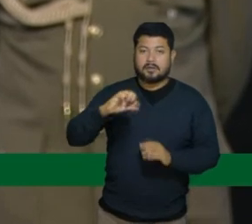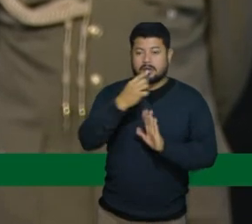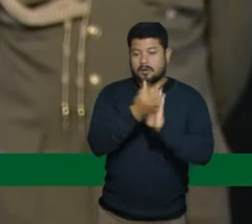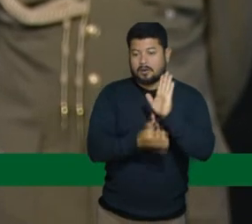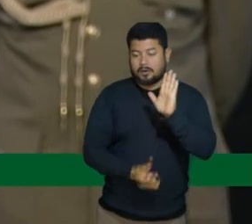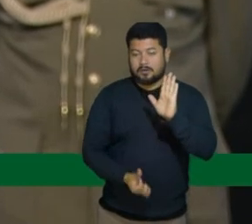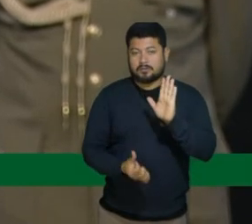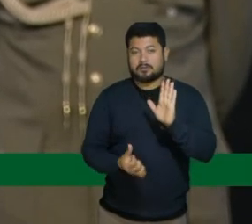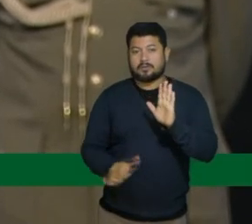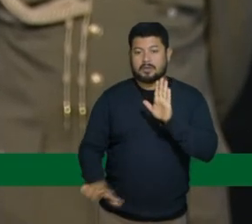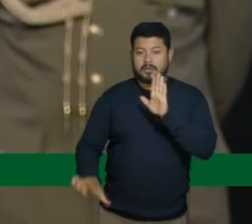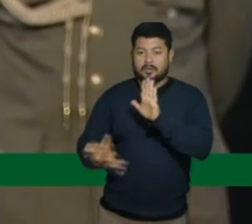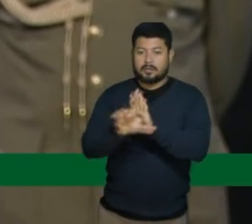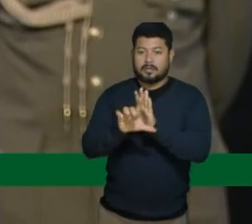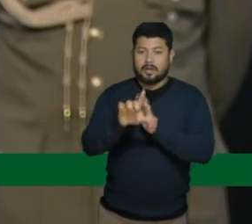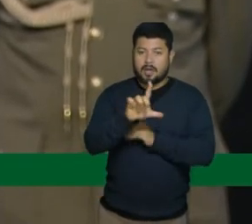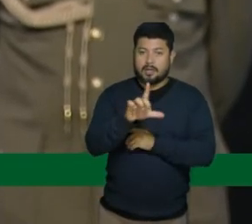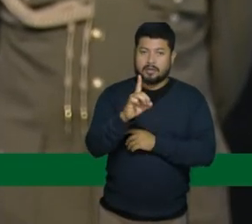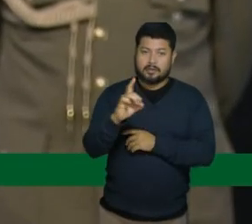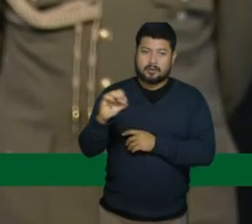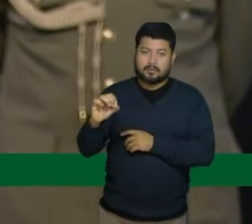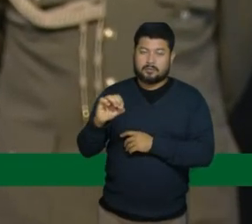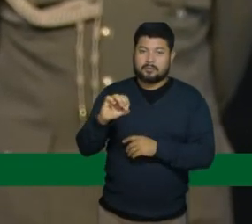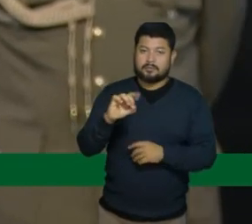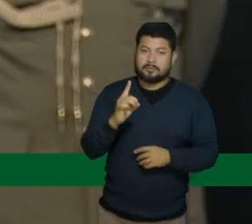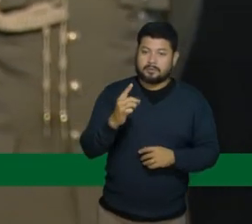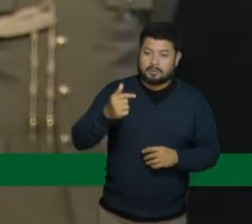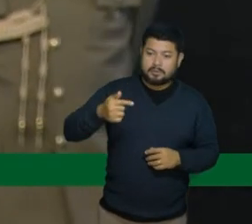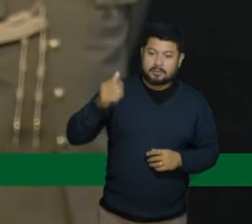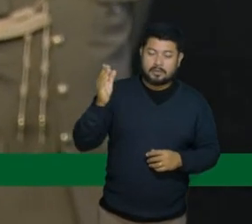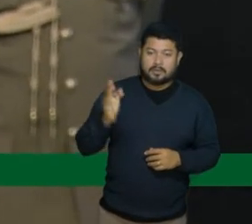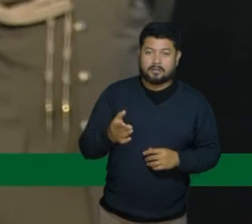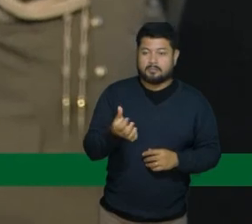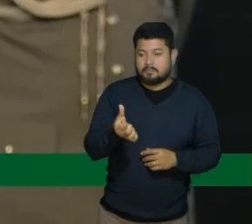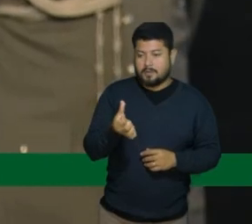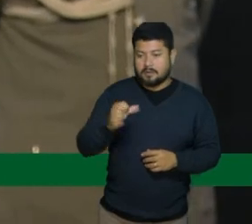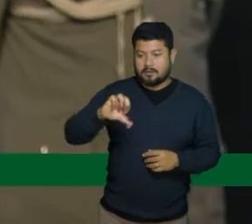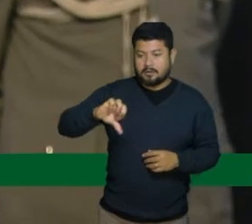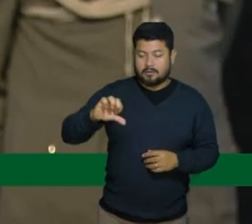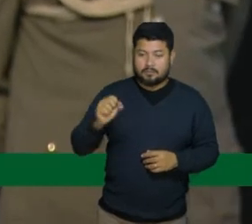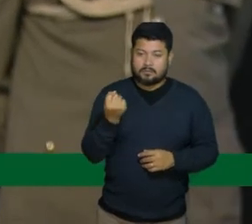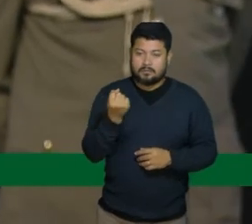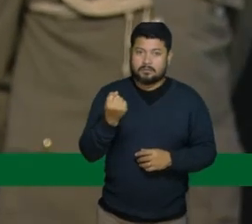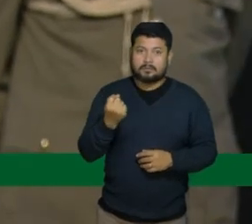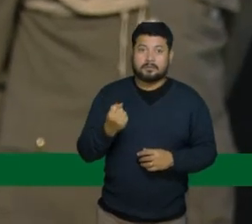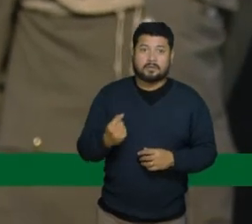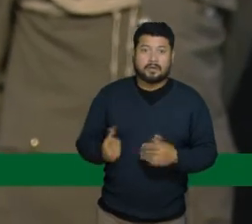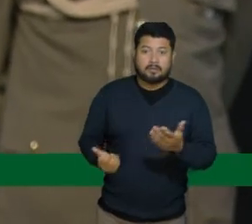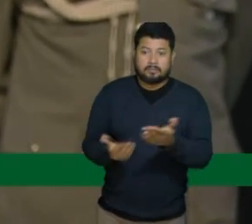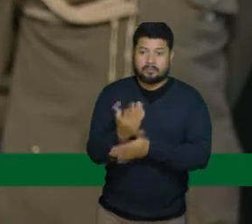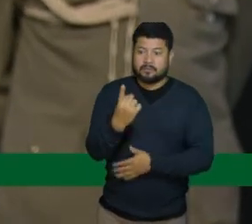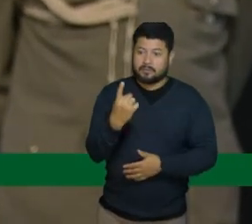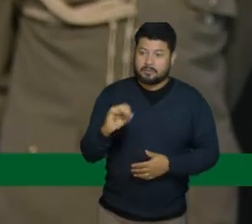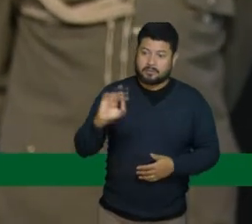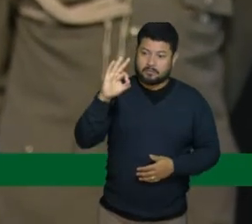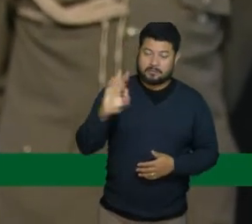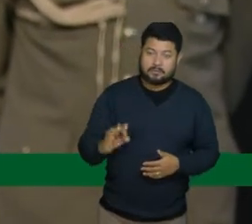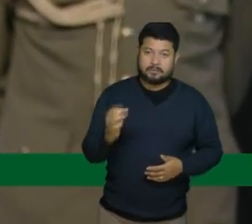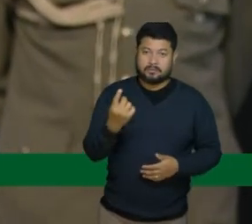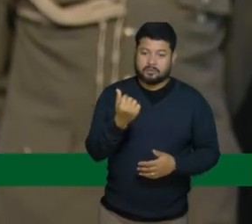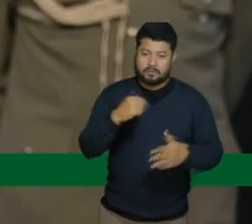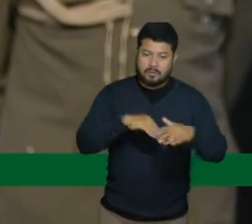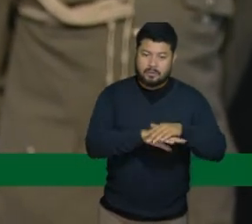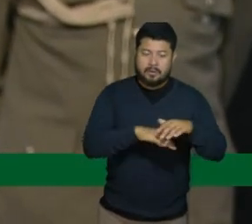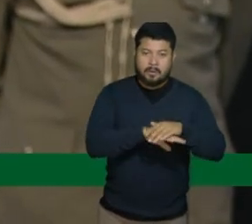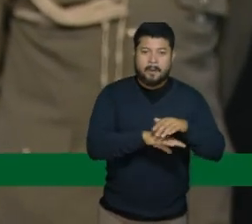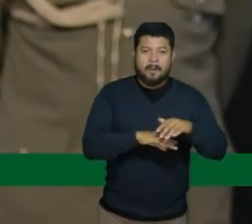orçamentária 17.698, esse parlamento aprovou 10% dos recursos do Fundo Estadual de Saúde para